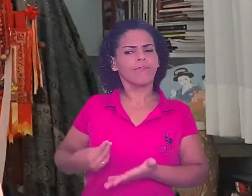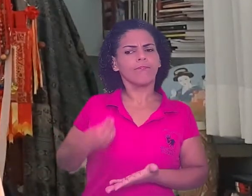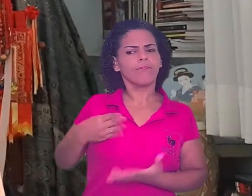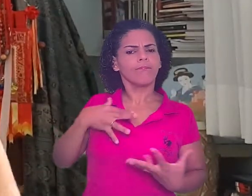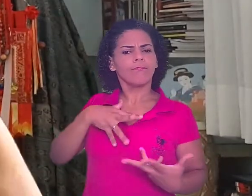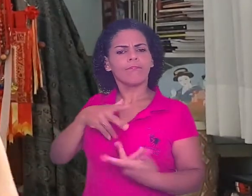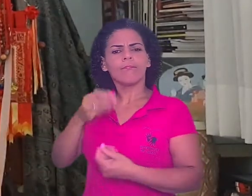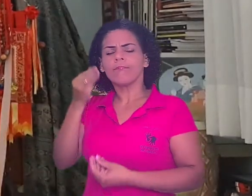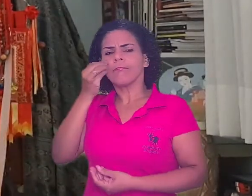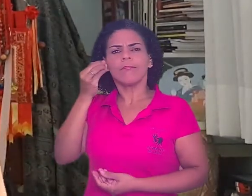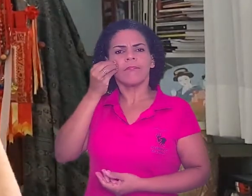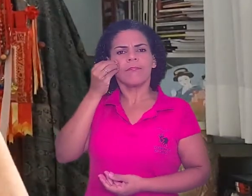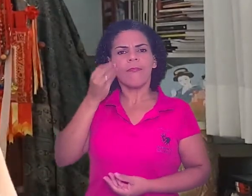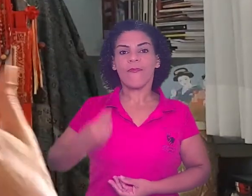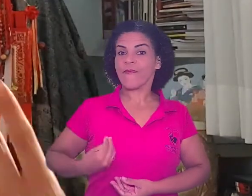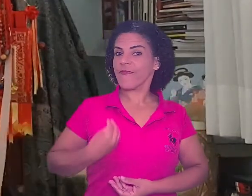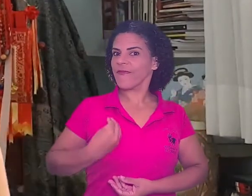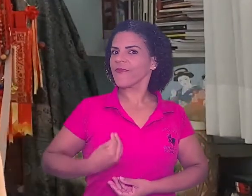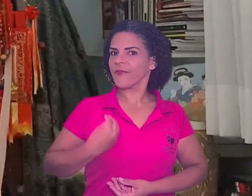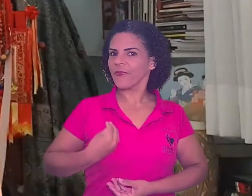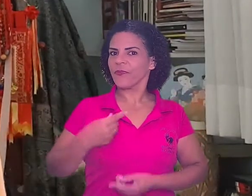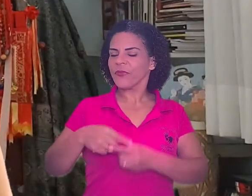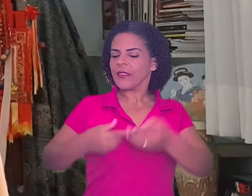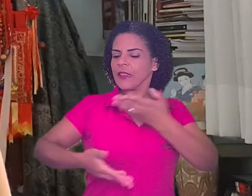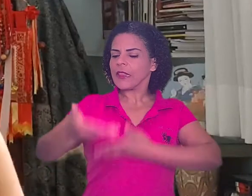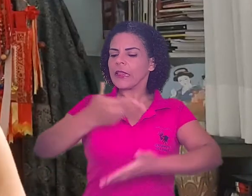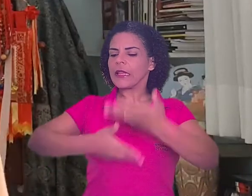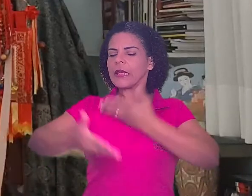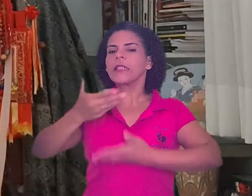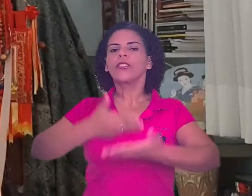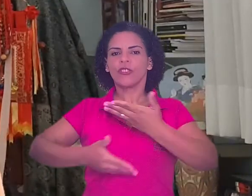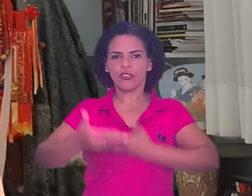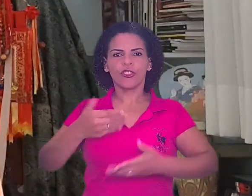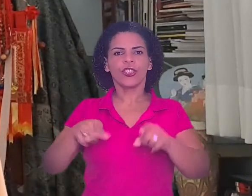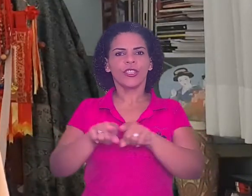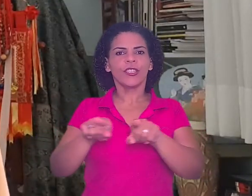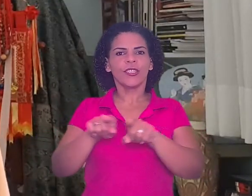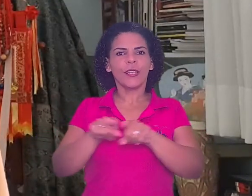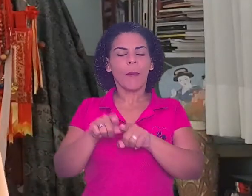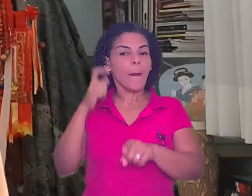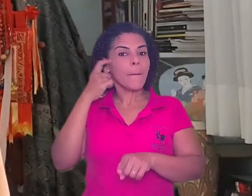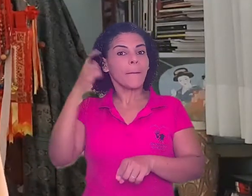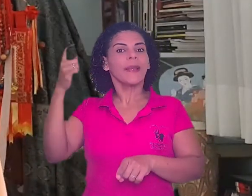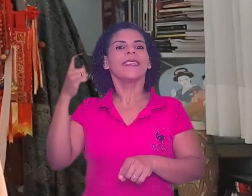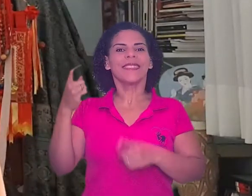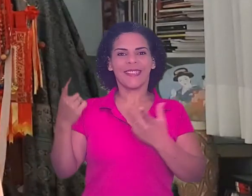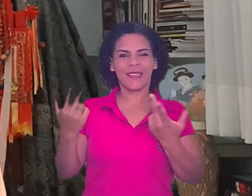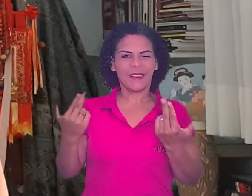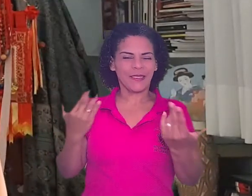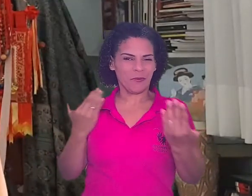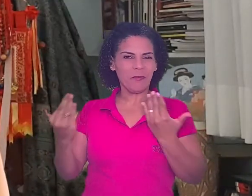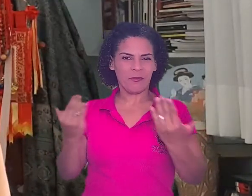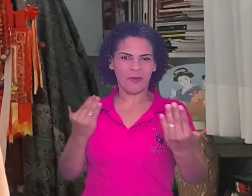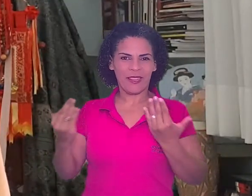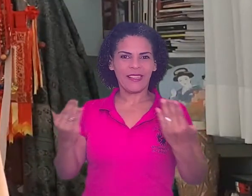para tentar viver e interagir com as suas questões, jogando essa